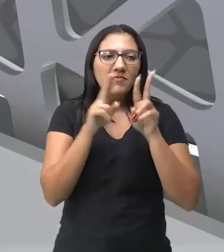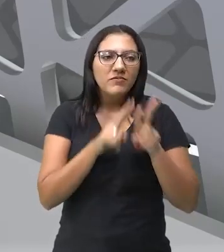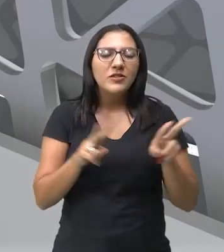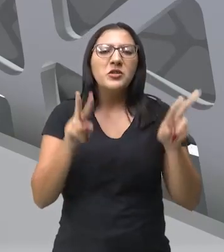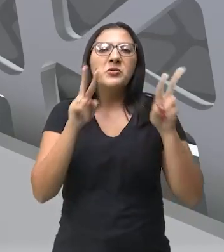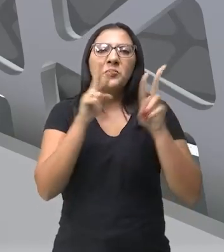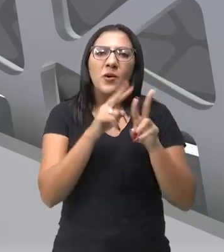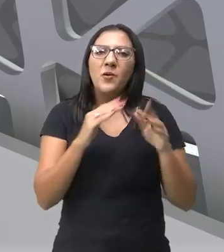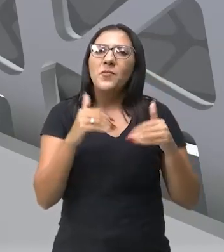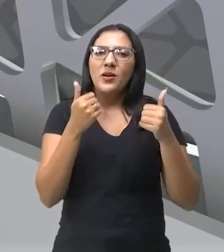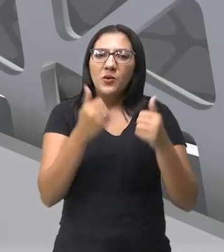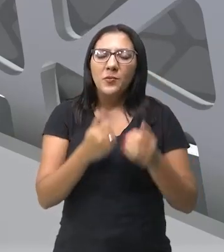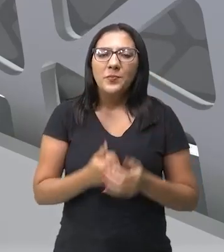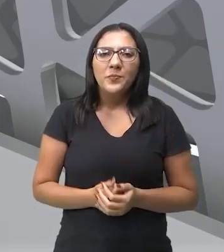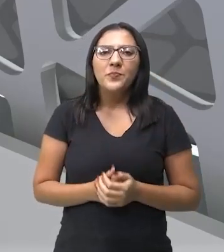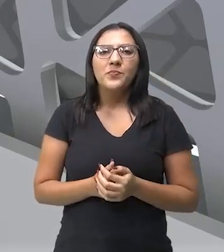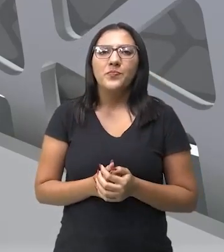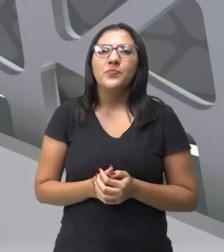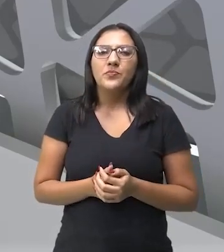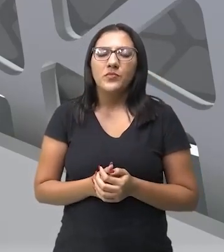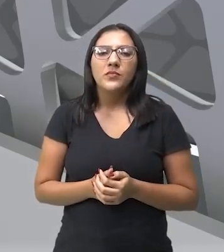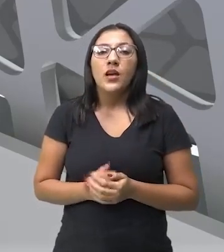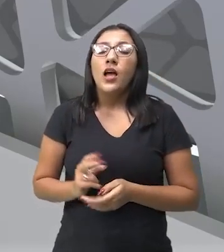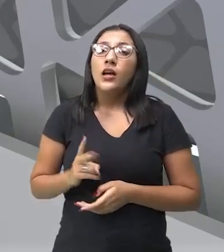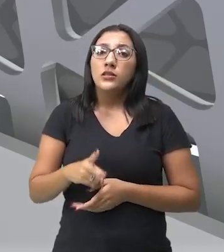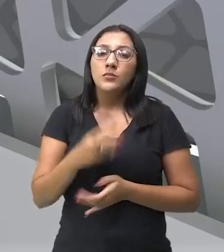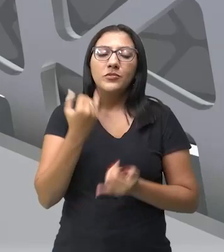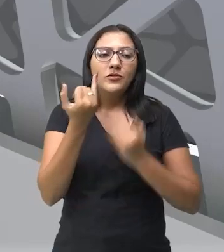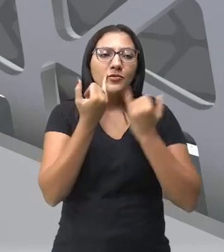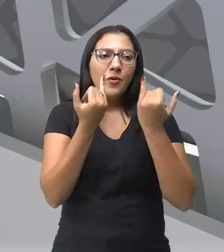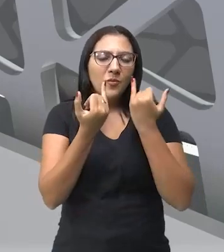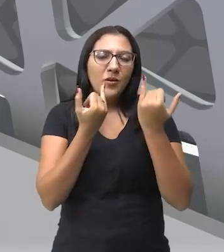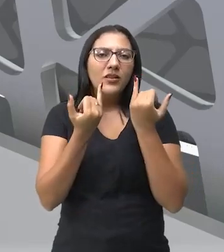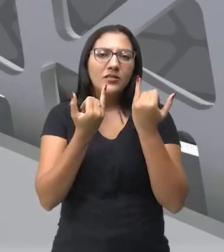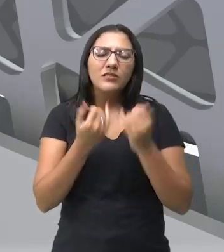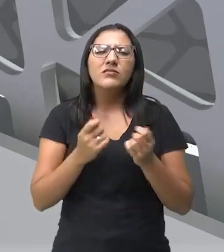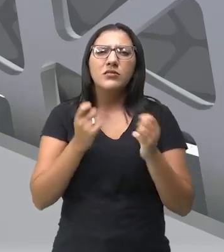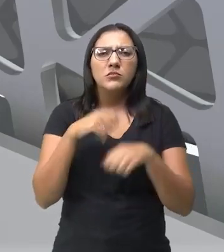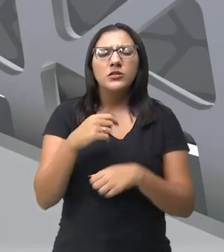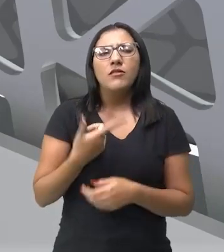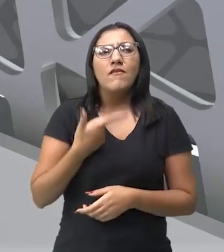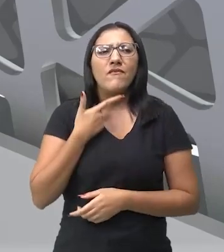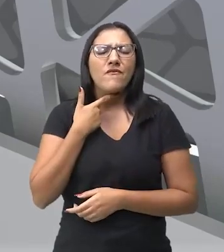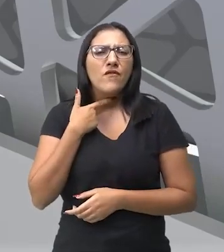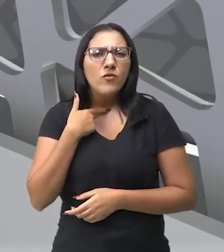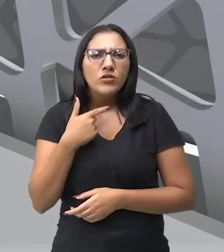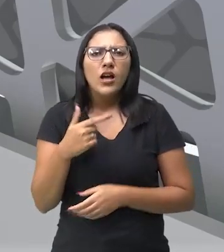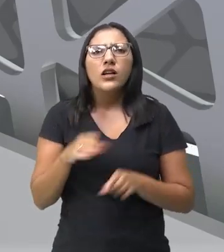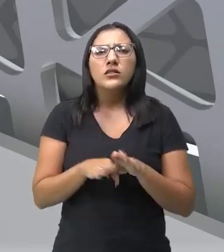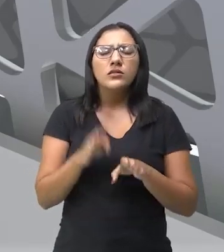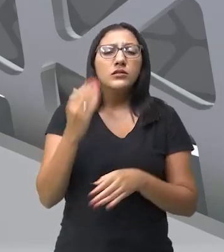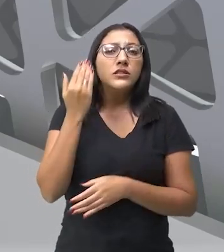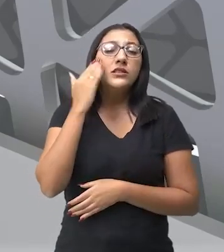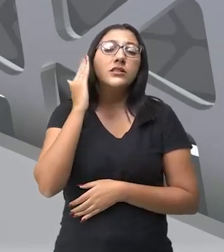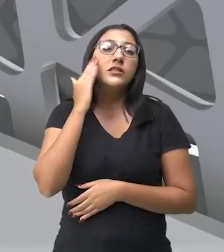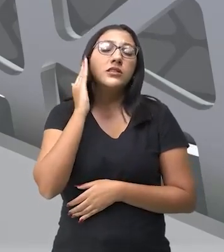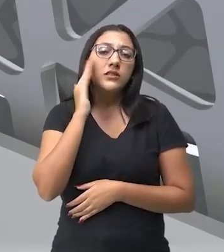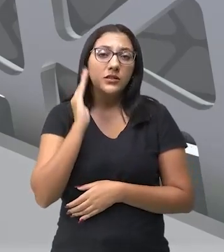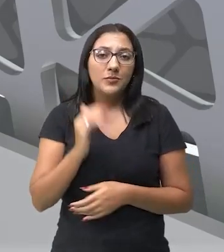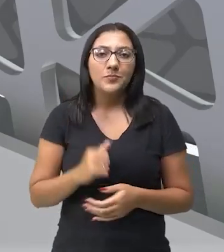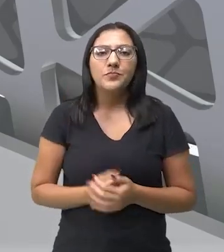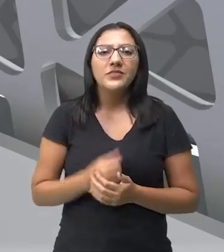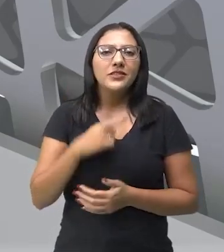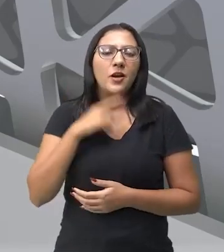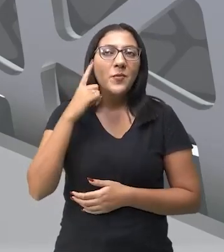visualmente atrativa. Então, a gente busca a informação também porque a gente quer desvendar o que aquele gráfico significa, a gente tem